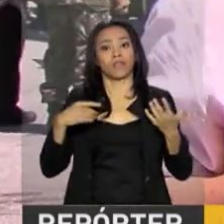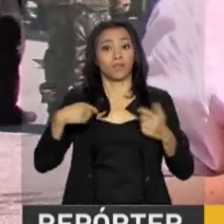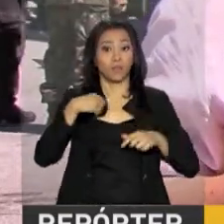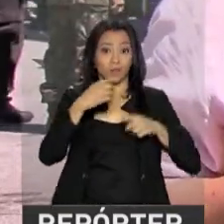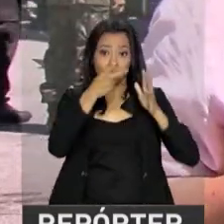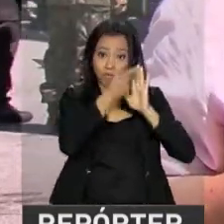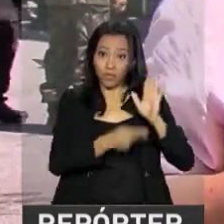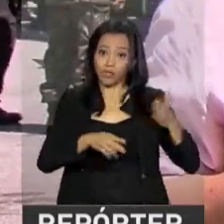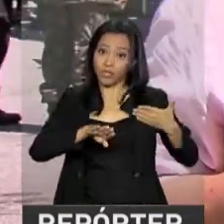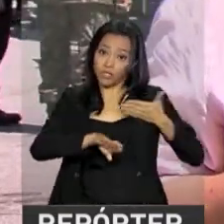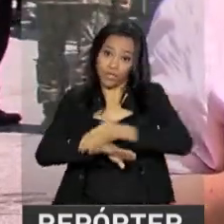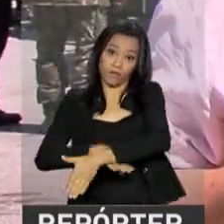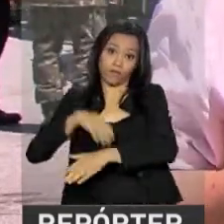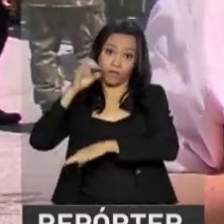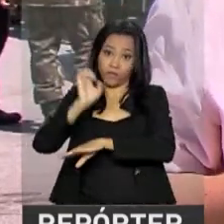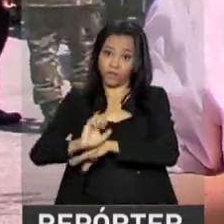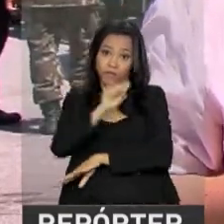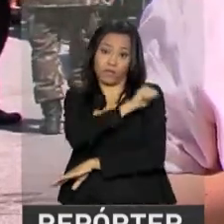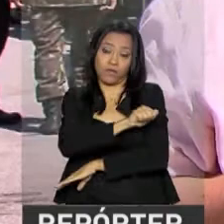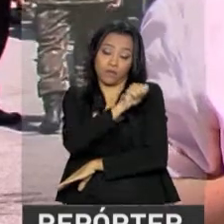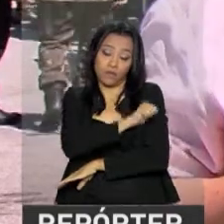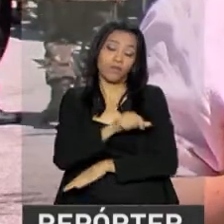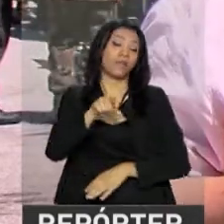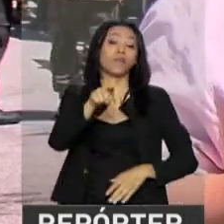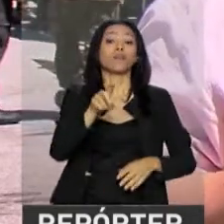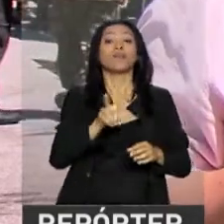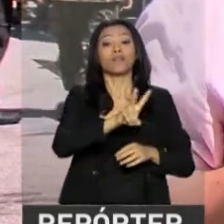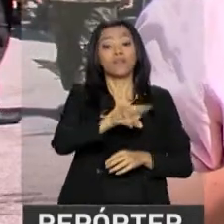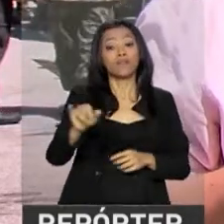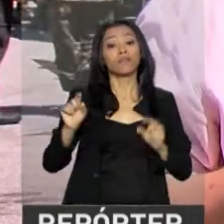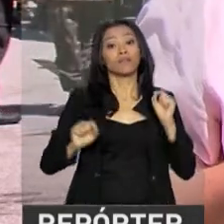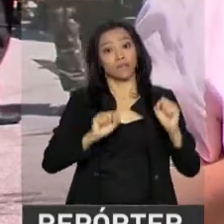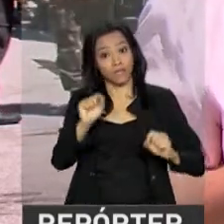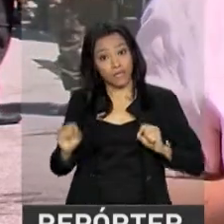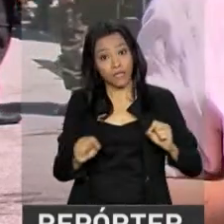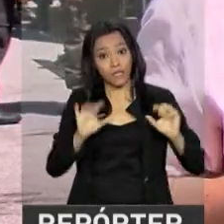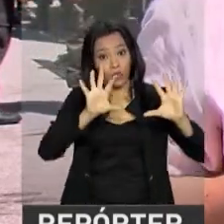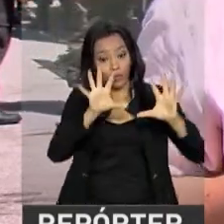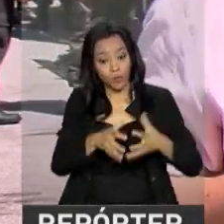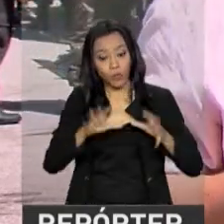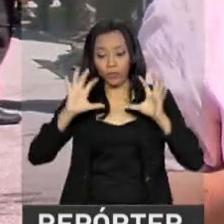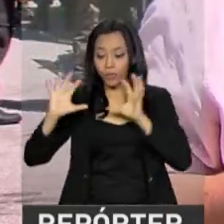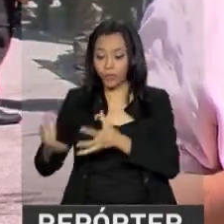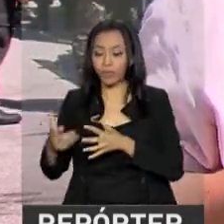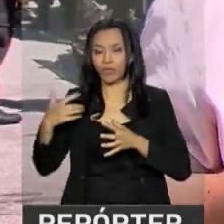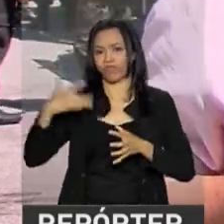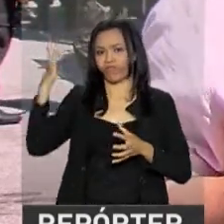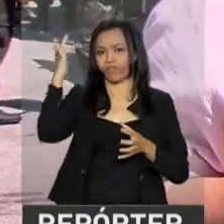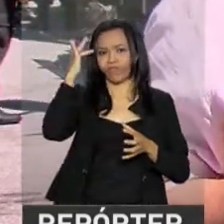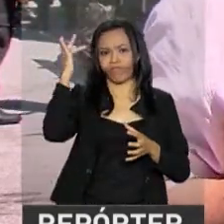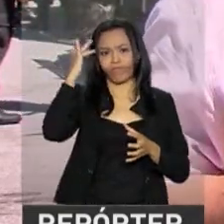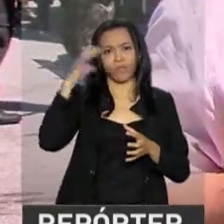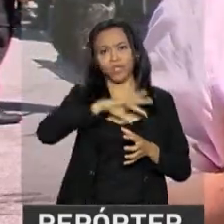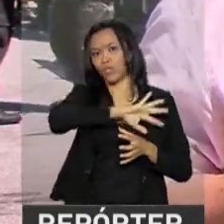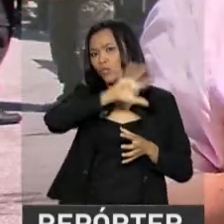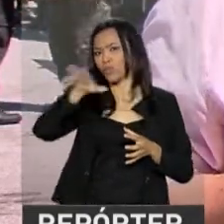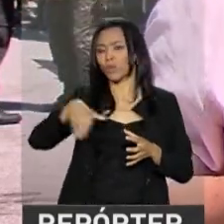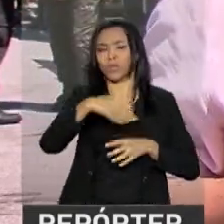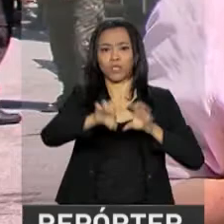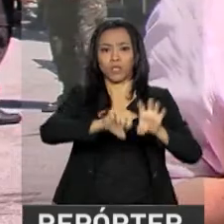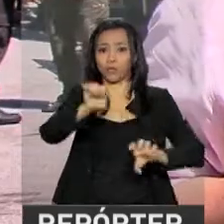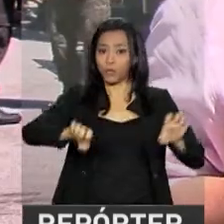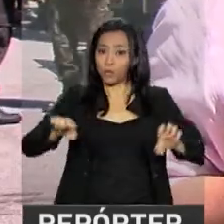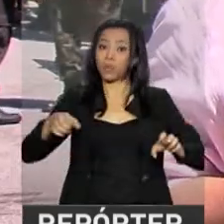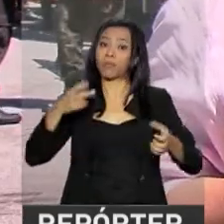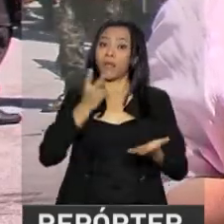O Exército também vai ceder motoristas e colocar à disposição equipes especializadas e toda a estrutura para